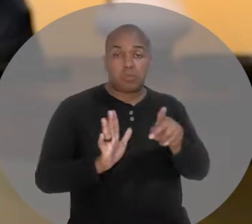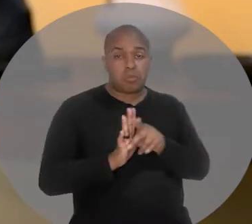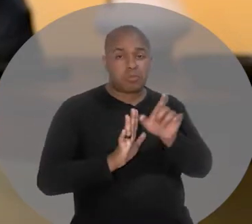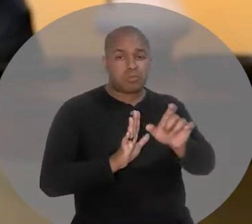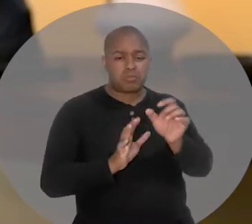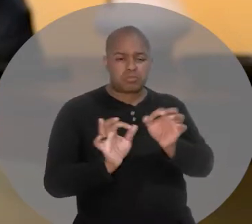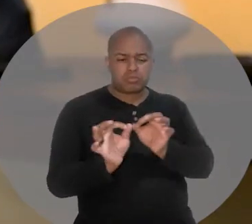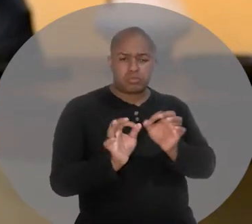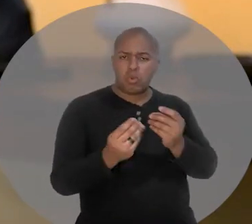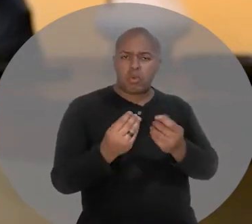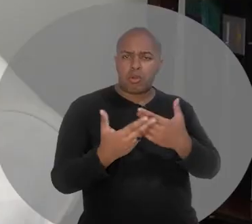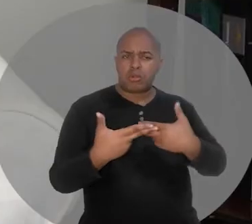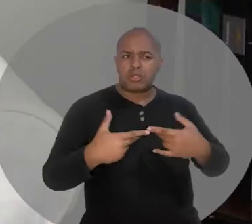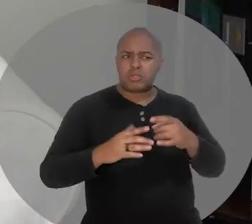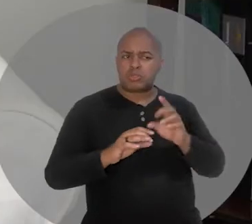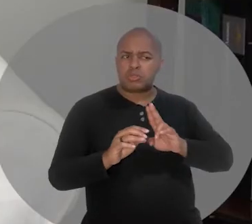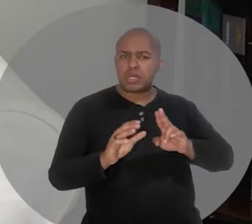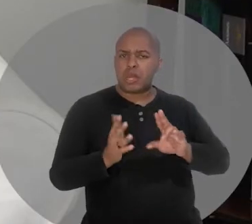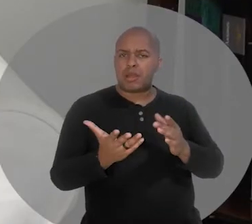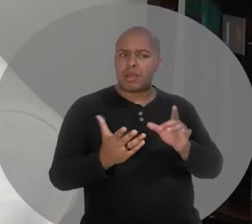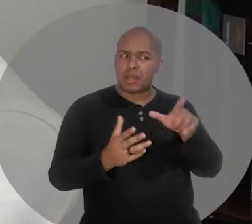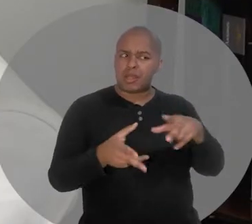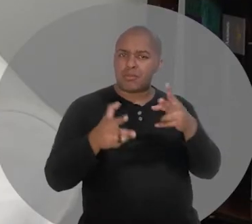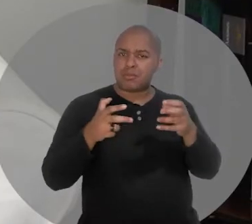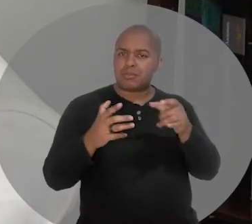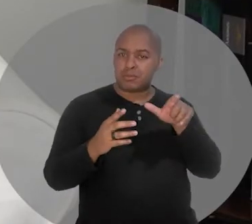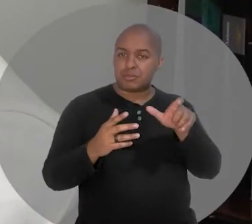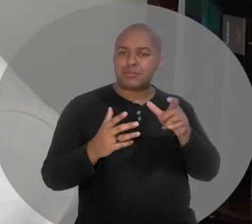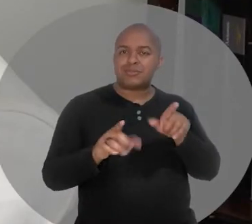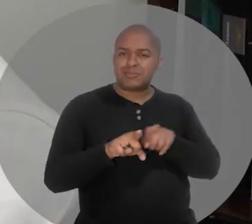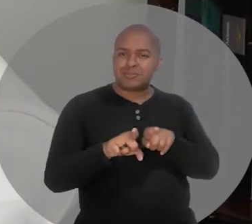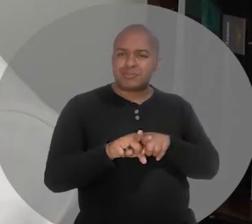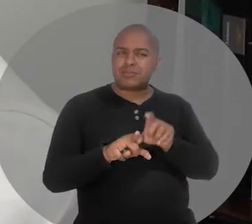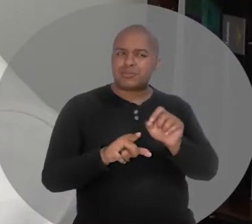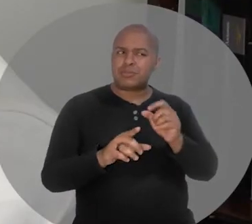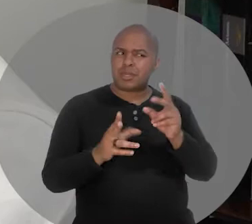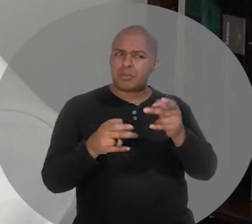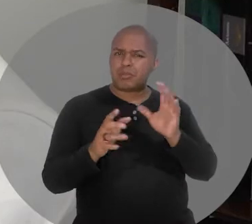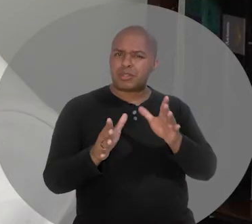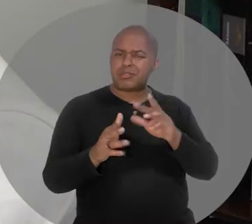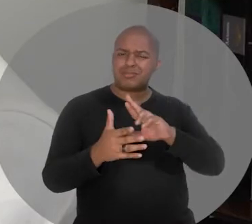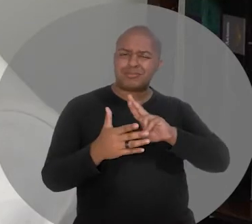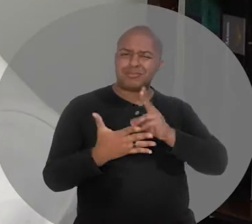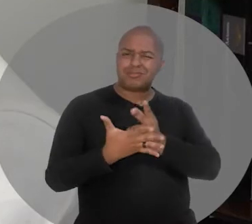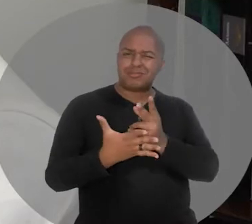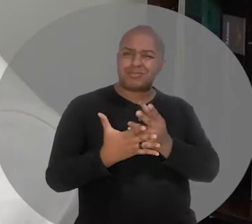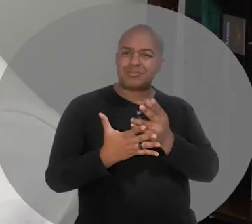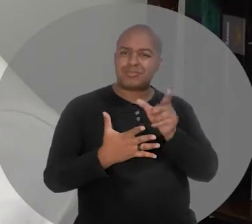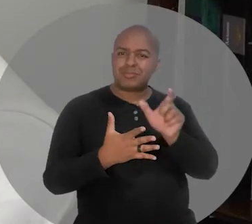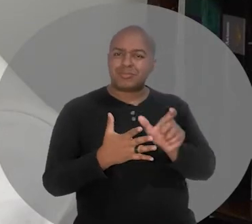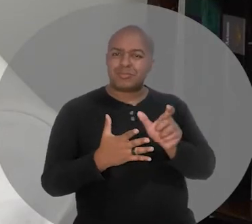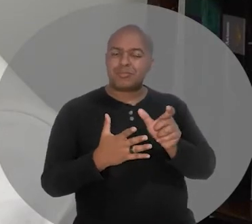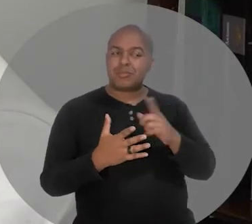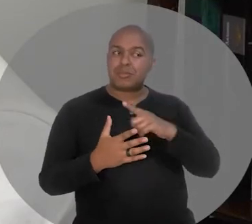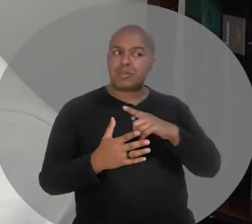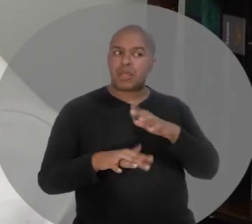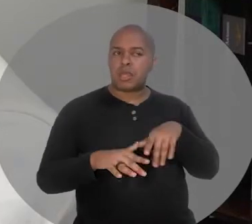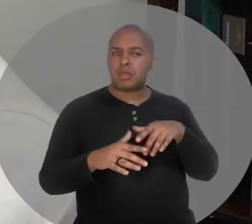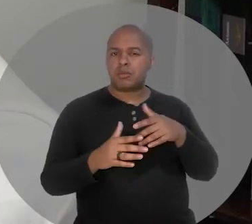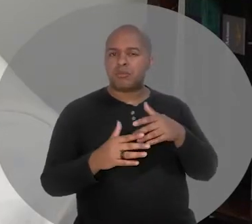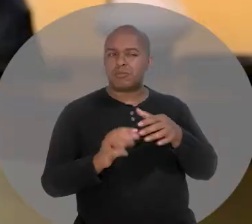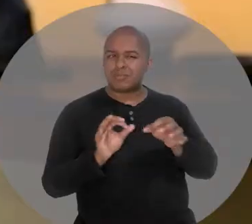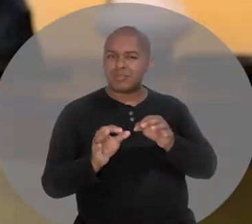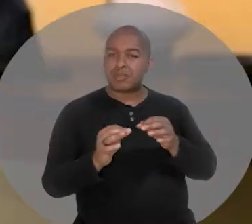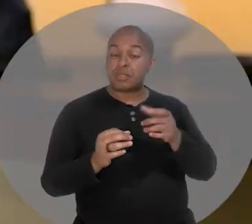e justamente esses equipamentos. Minha mãe ali percebeu, né, também. Eu já tinha percebido várias vezes, mas que ela puxa, isso